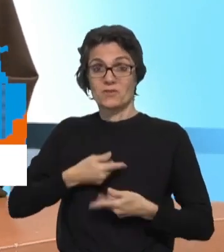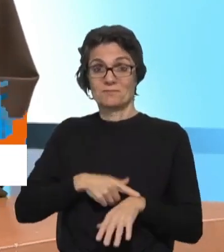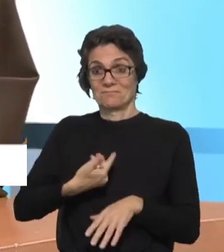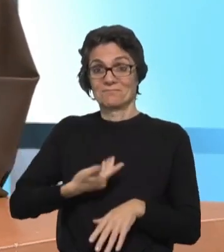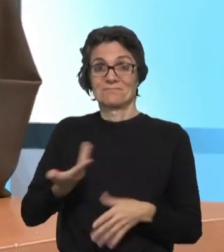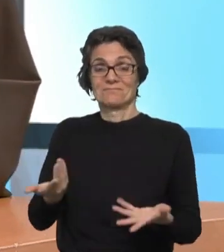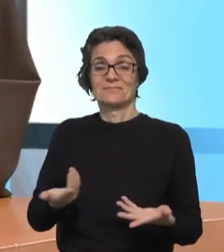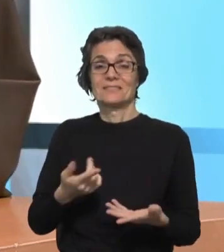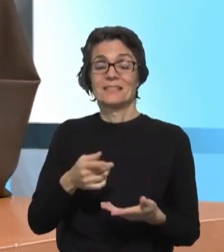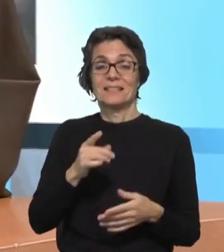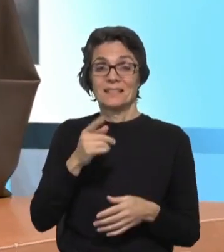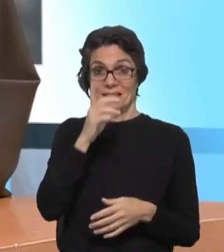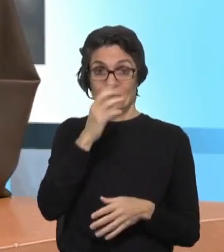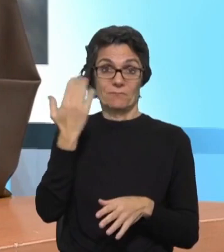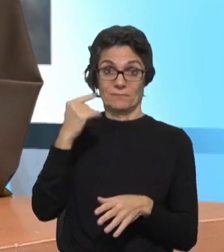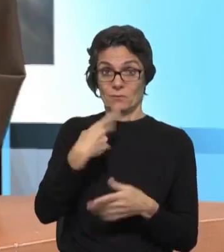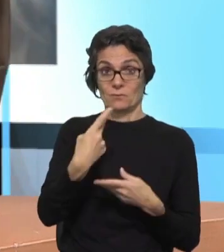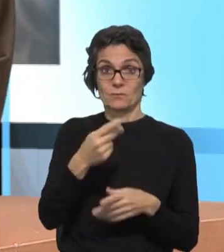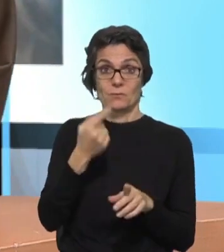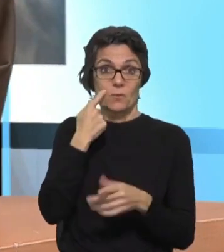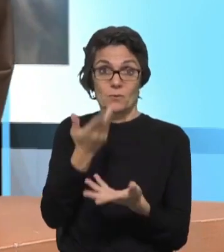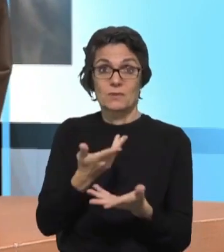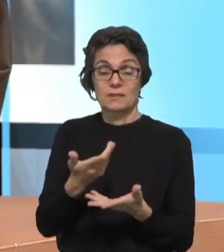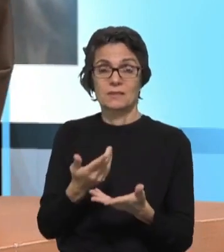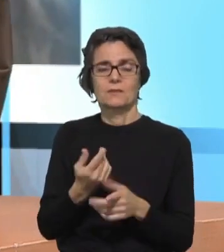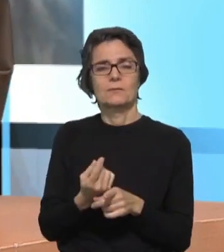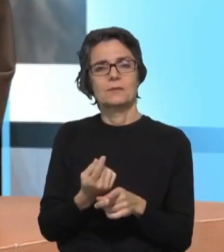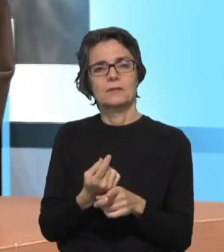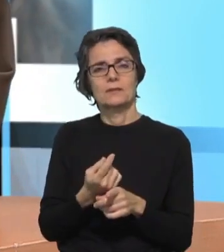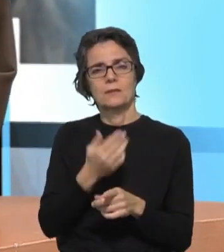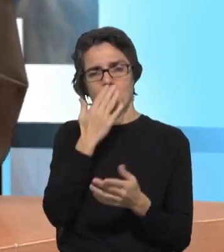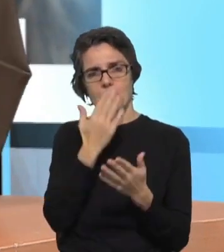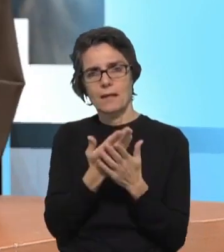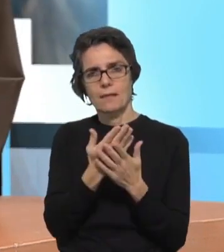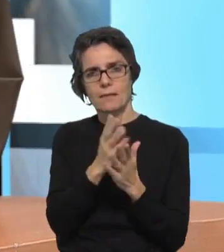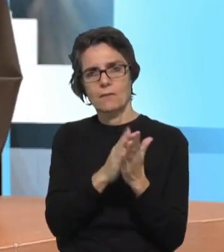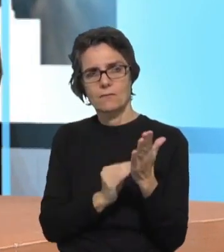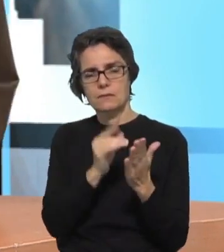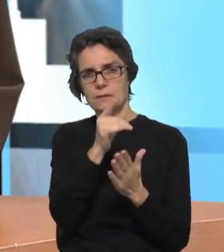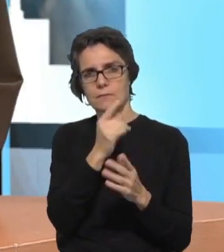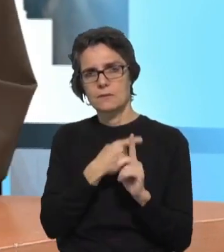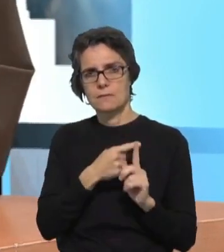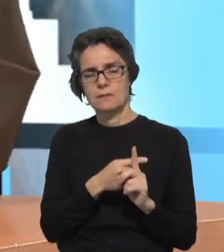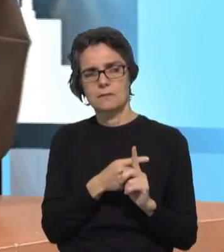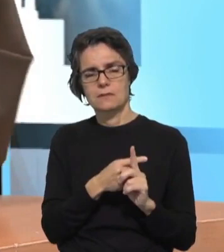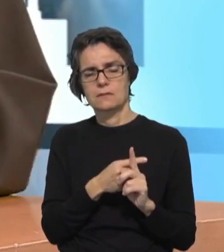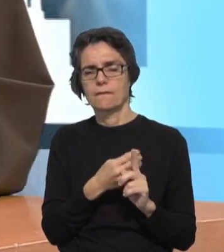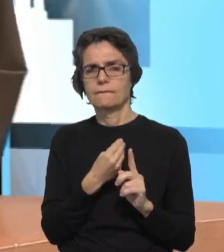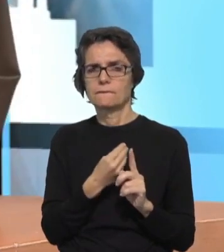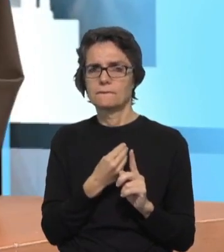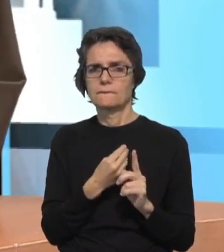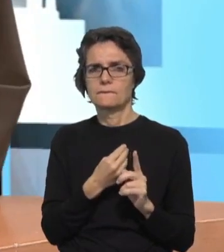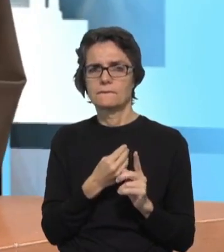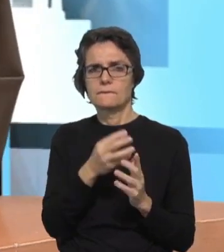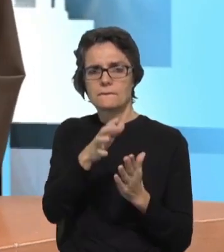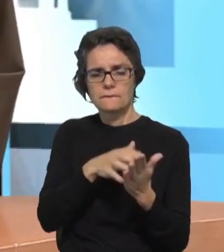uns bom par de anos, por causa da paixão de São Francisco para com as Escrituras. Para mim era um encanto, né? Para quem via ali